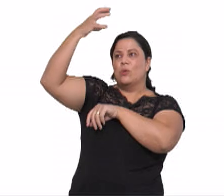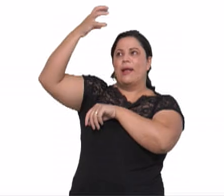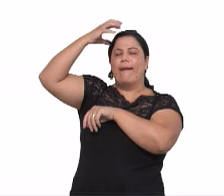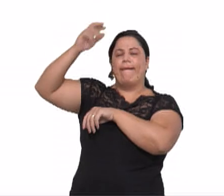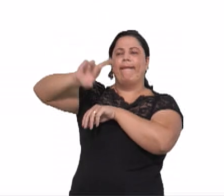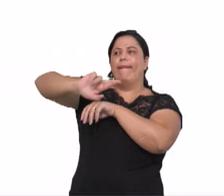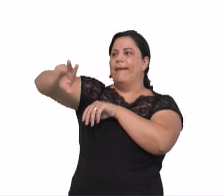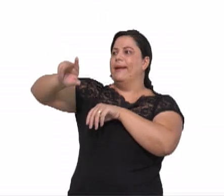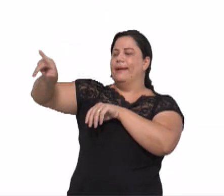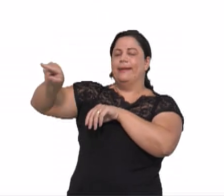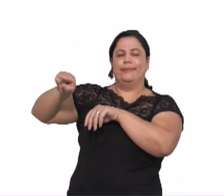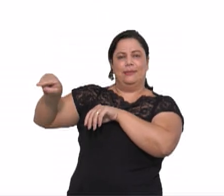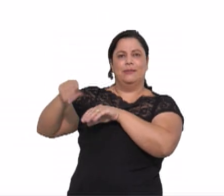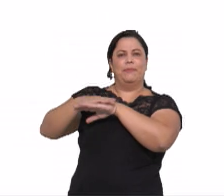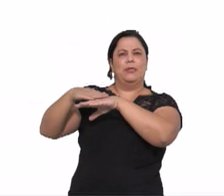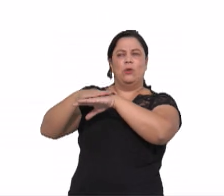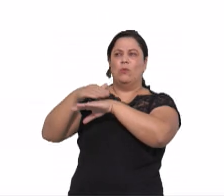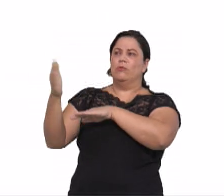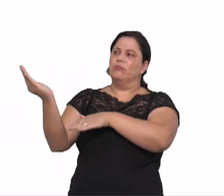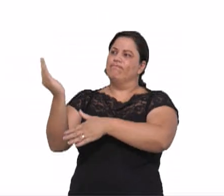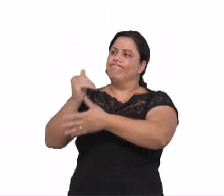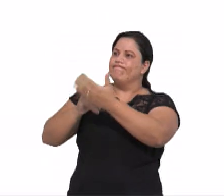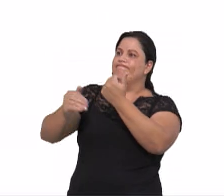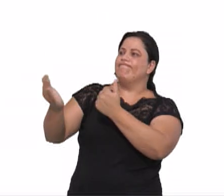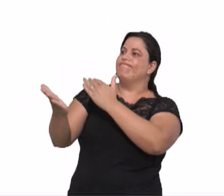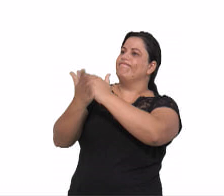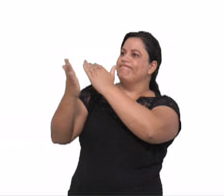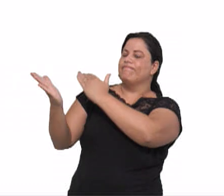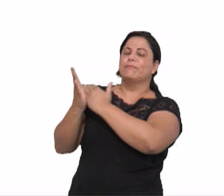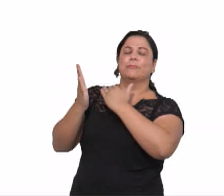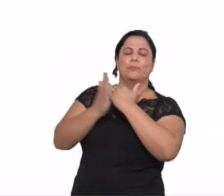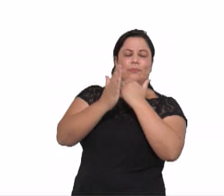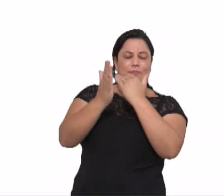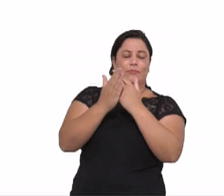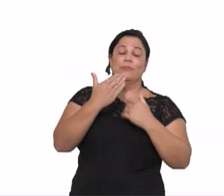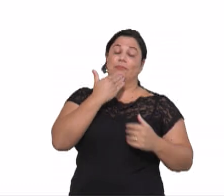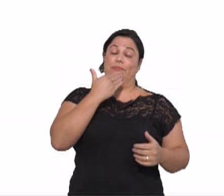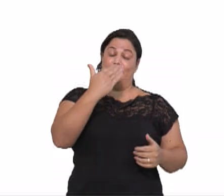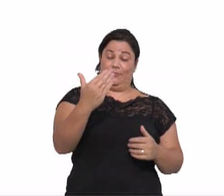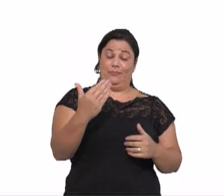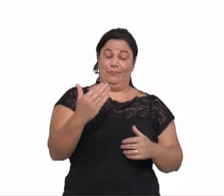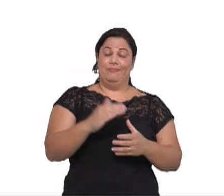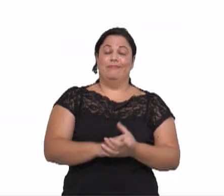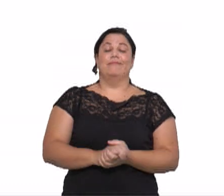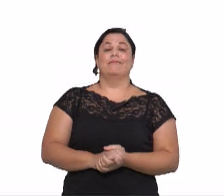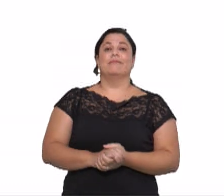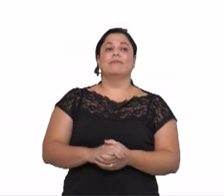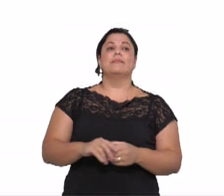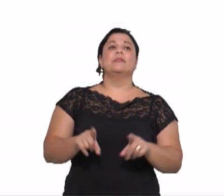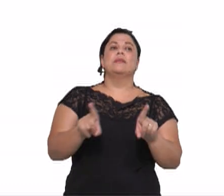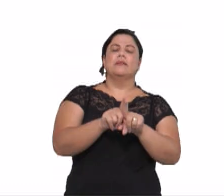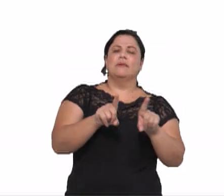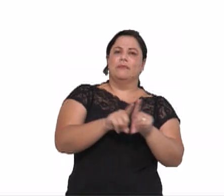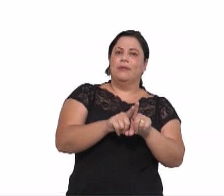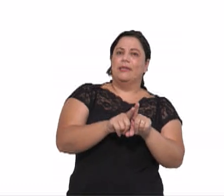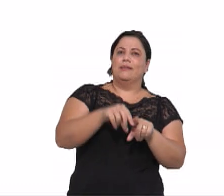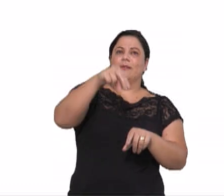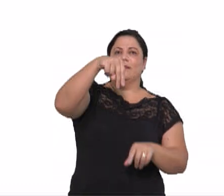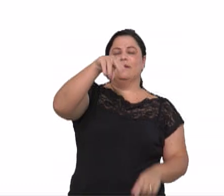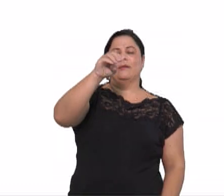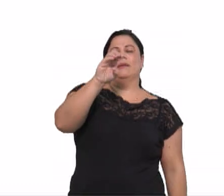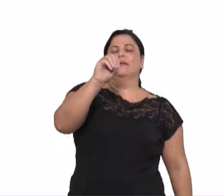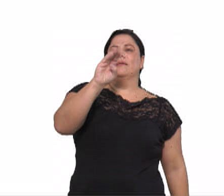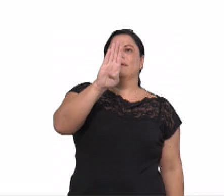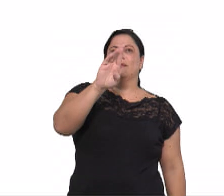entre rei e monarquias estrangeiras, Áustria e Prússia, e a nobreza francesa. Por mais que ele vai